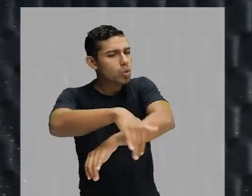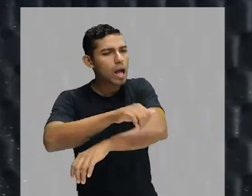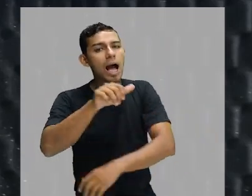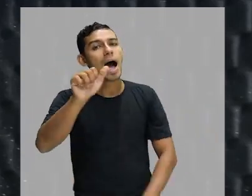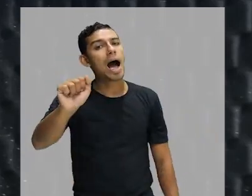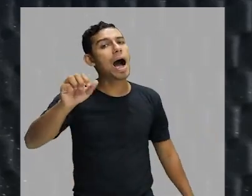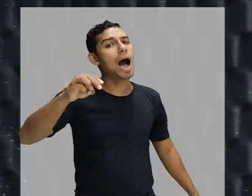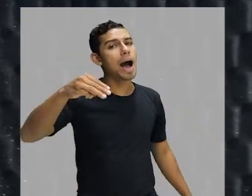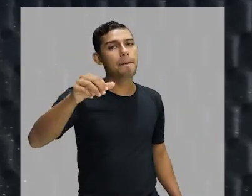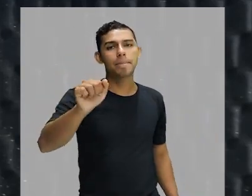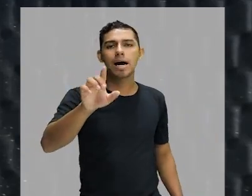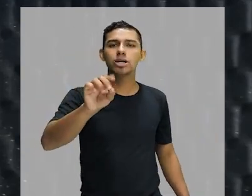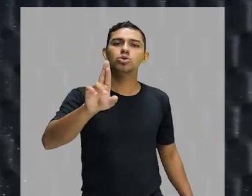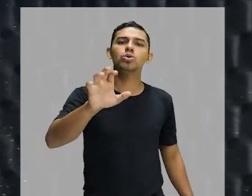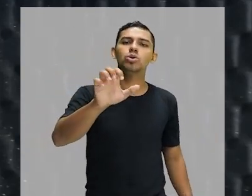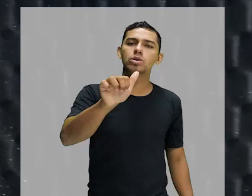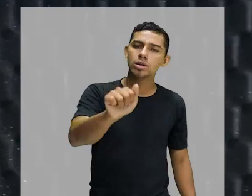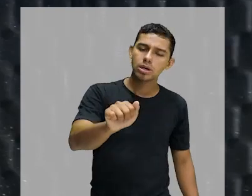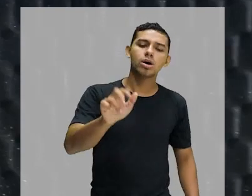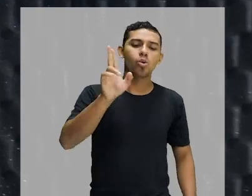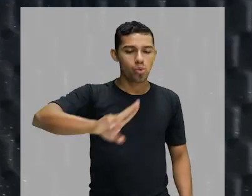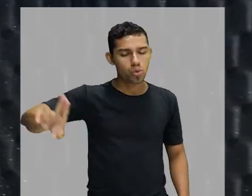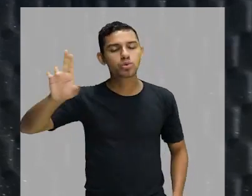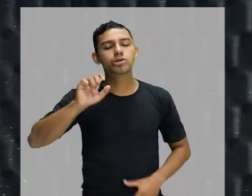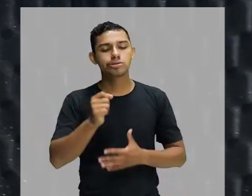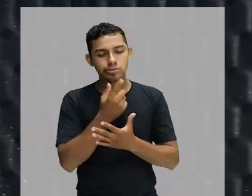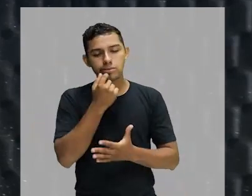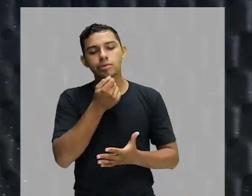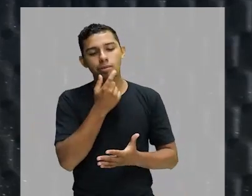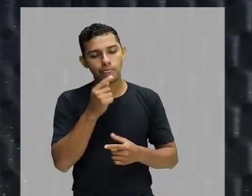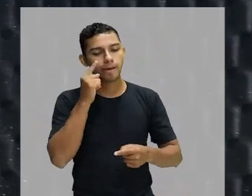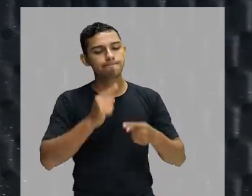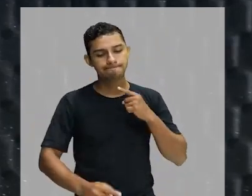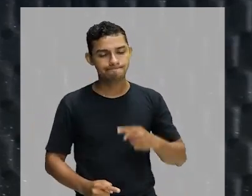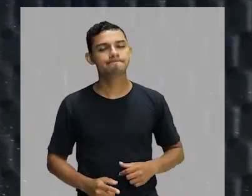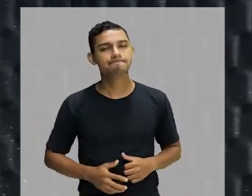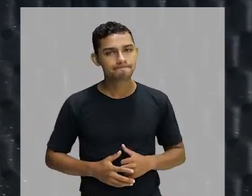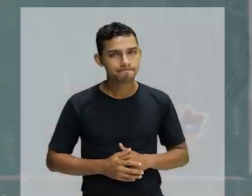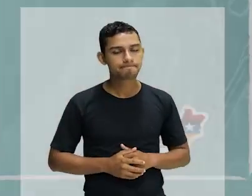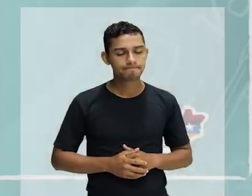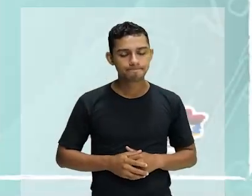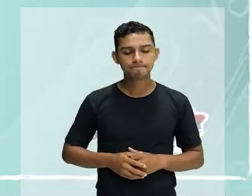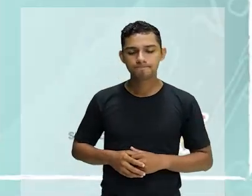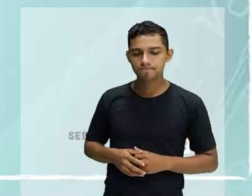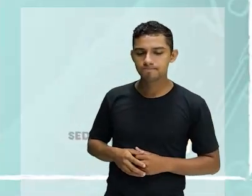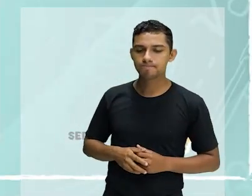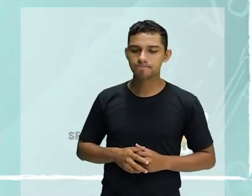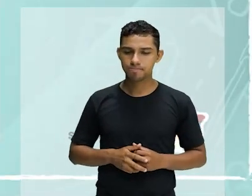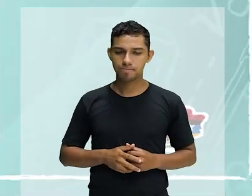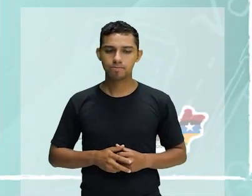de forma amadora vêm fazendo uso desse tipo de substância.